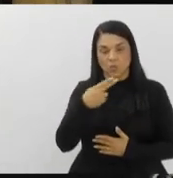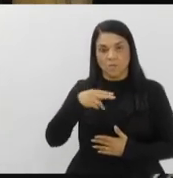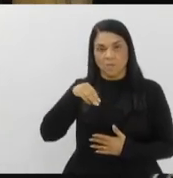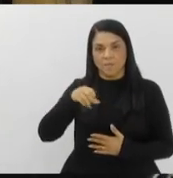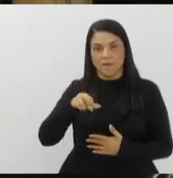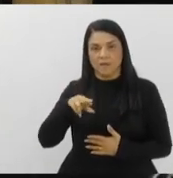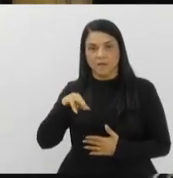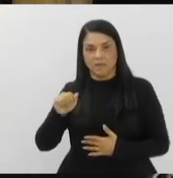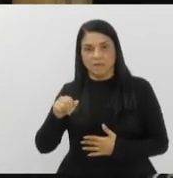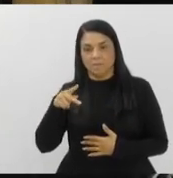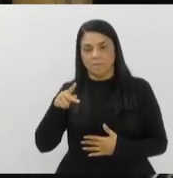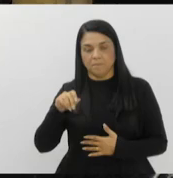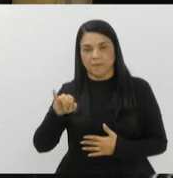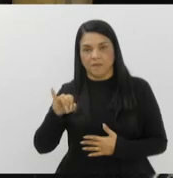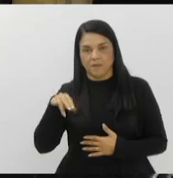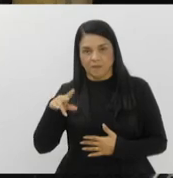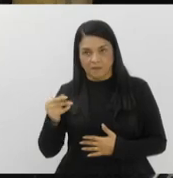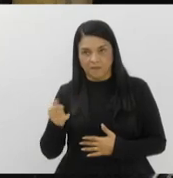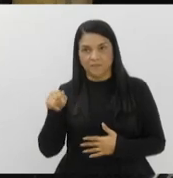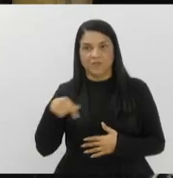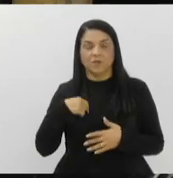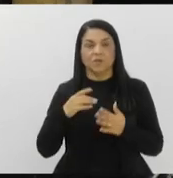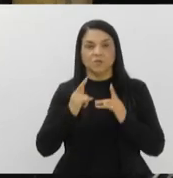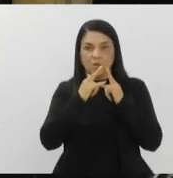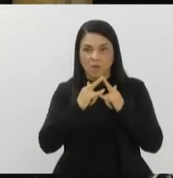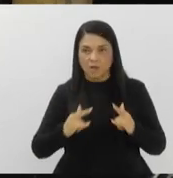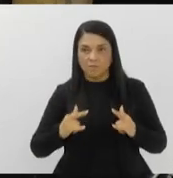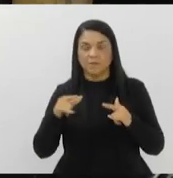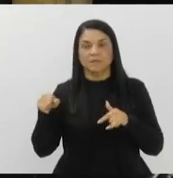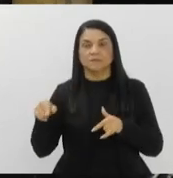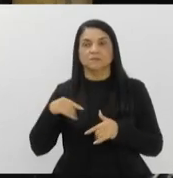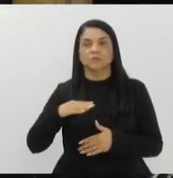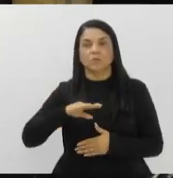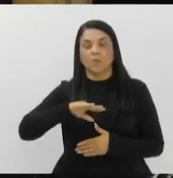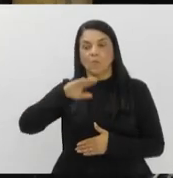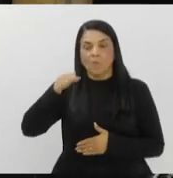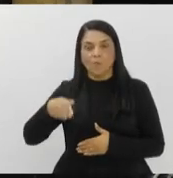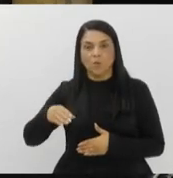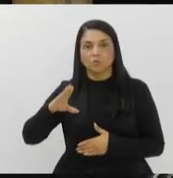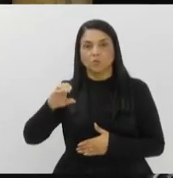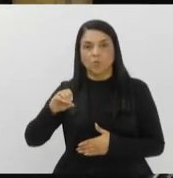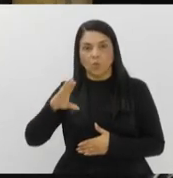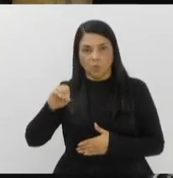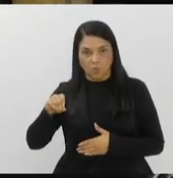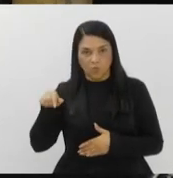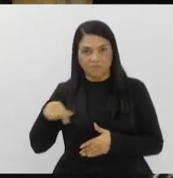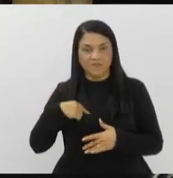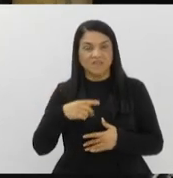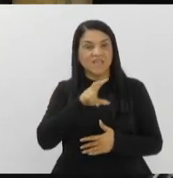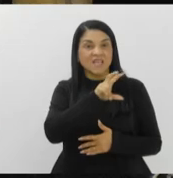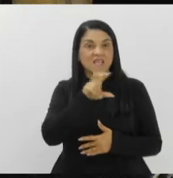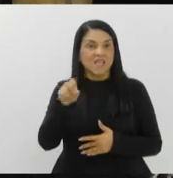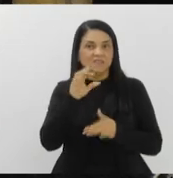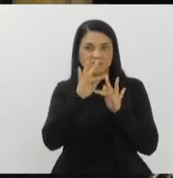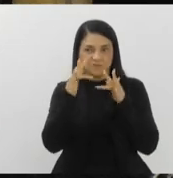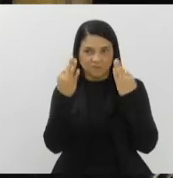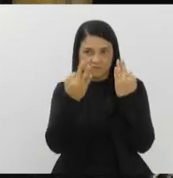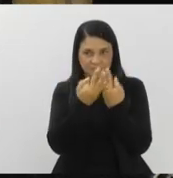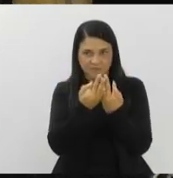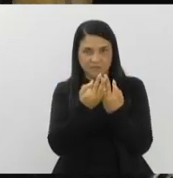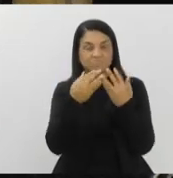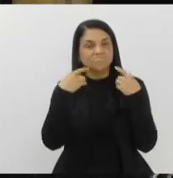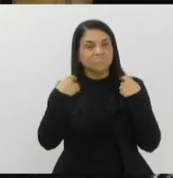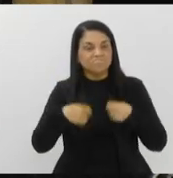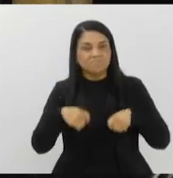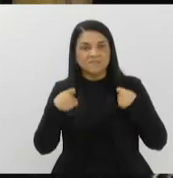no 15 de abril, BR-101, Morro do Coco. Nós estamos com quase 500 famílias. Estamos